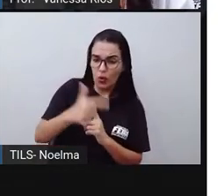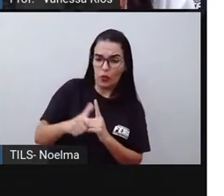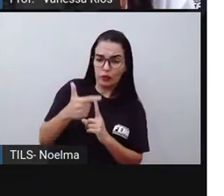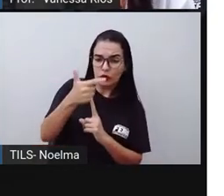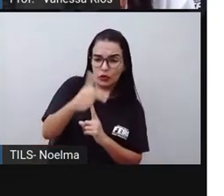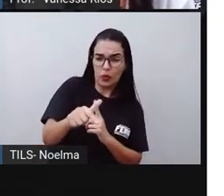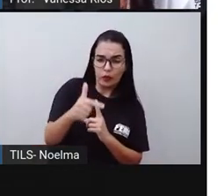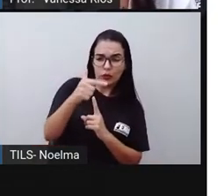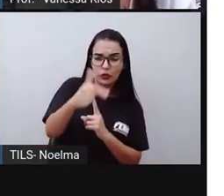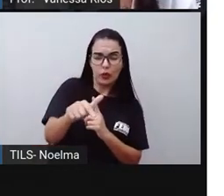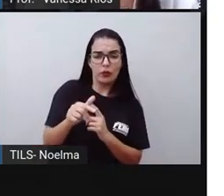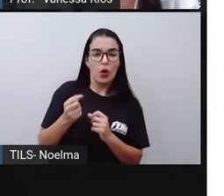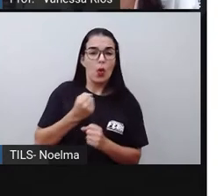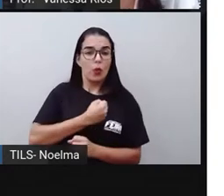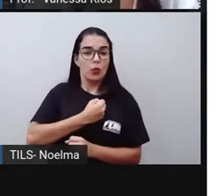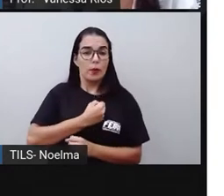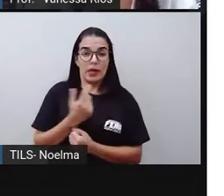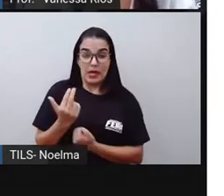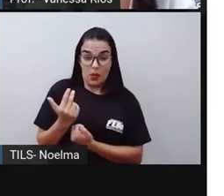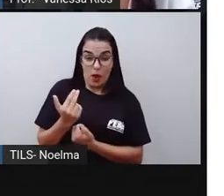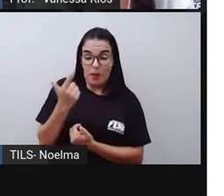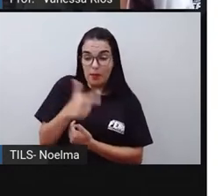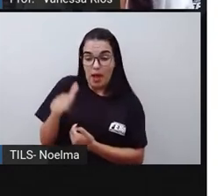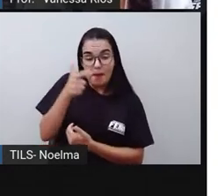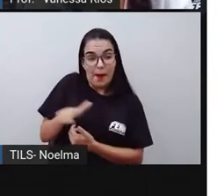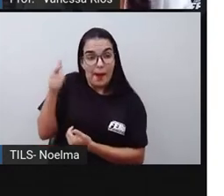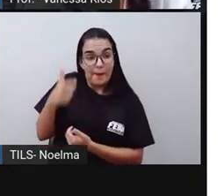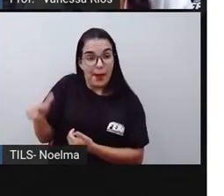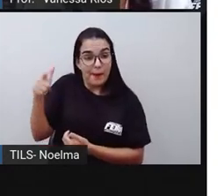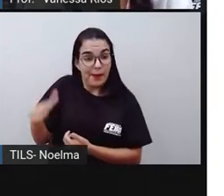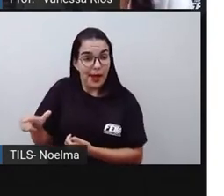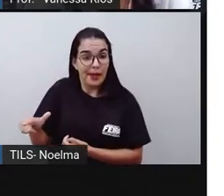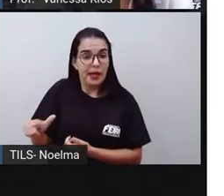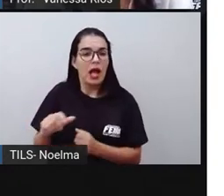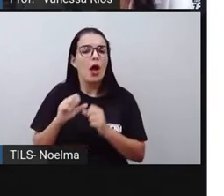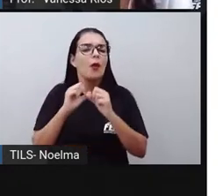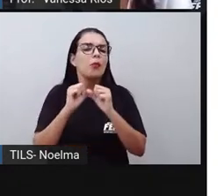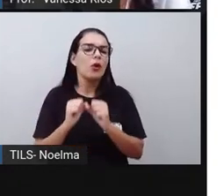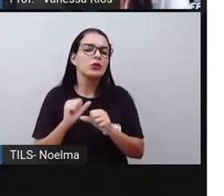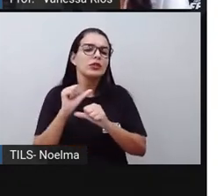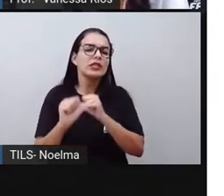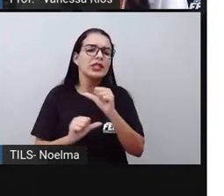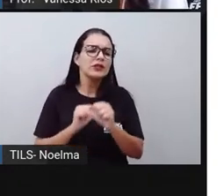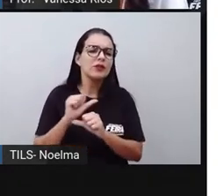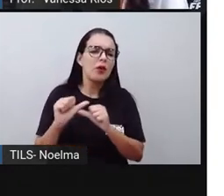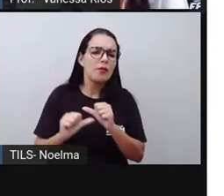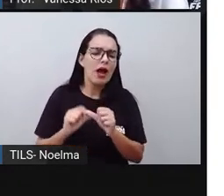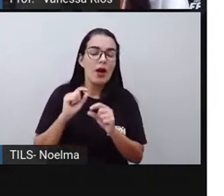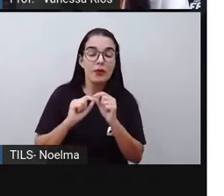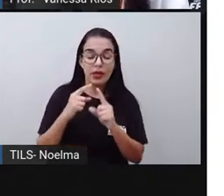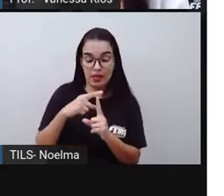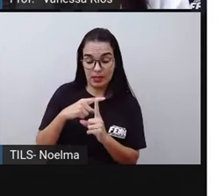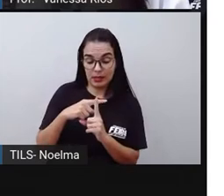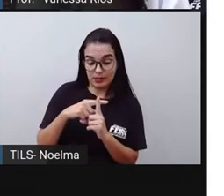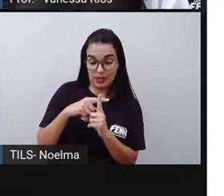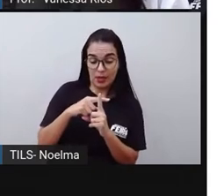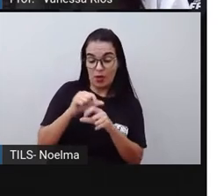números repetidos, porque eu fiz 3 mais 3 mais 3 mais 3, eu posso transformar essa adição em